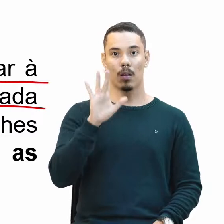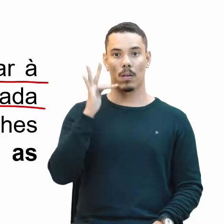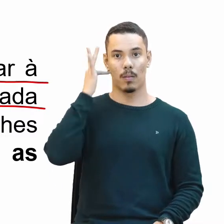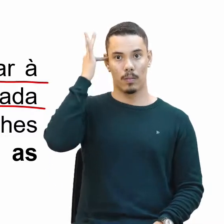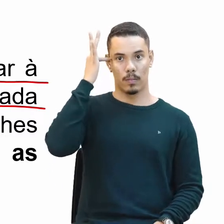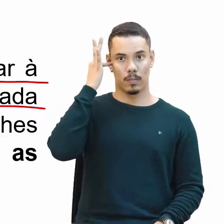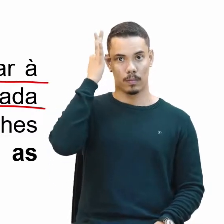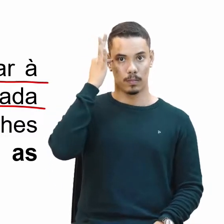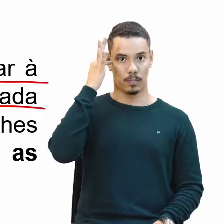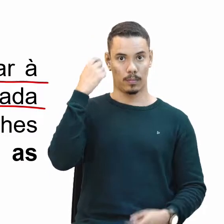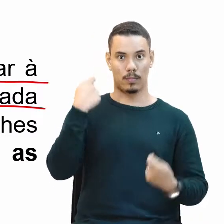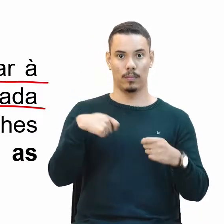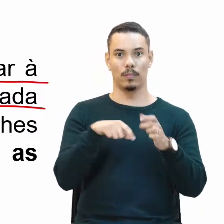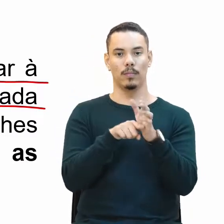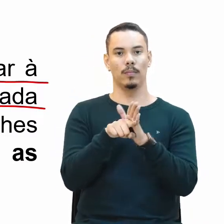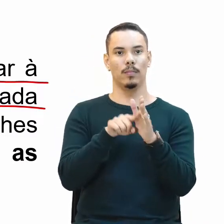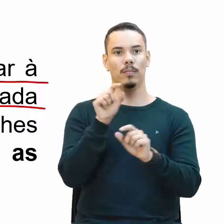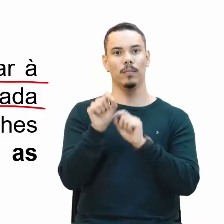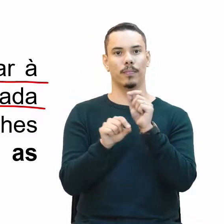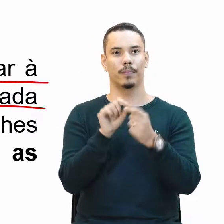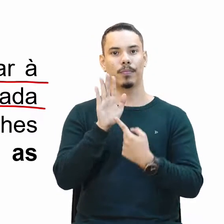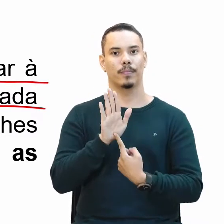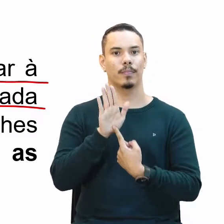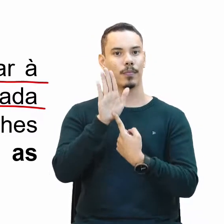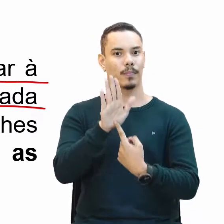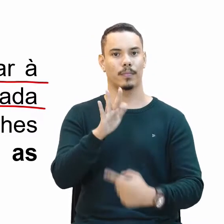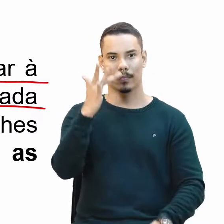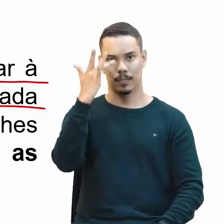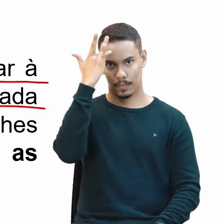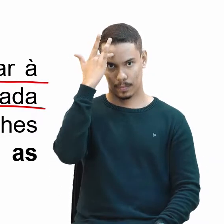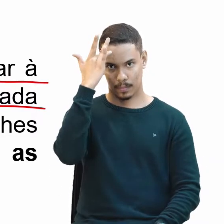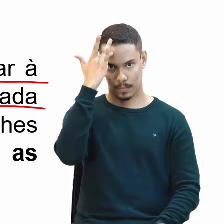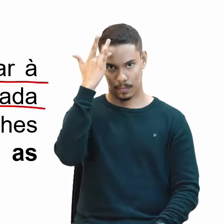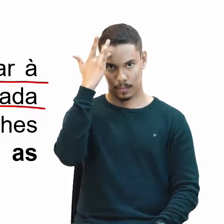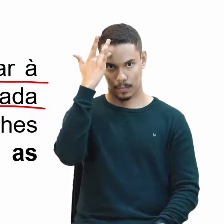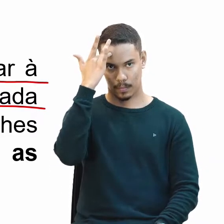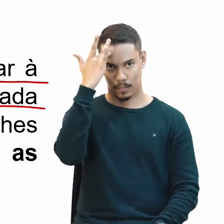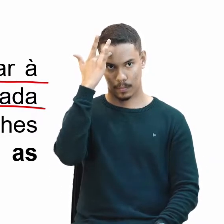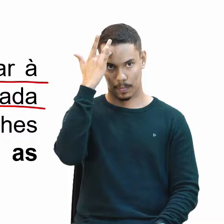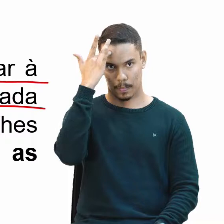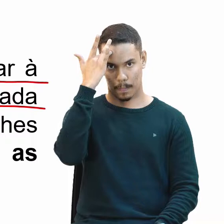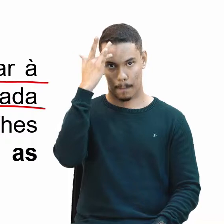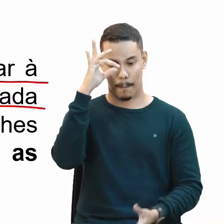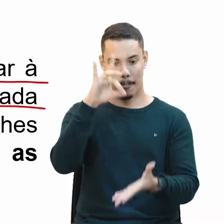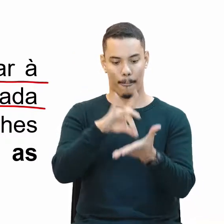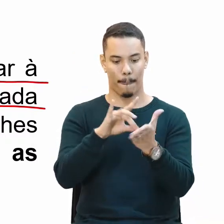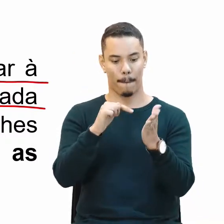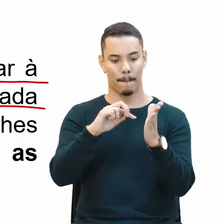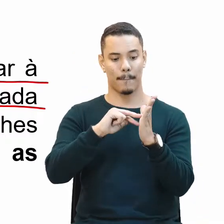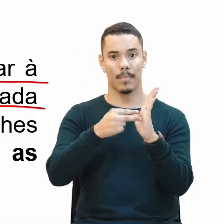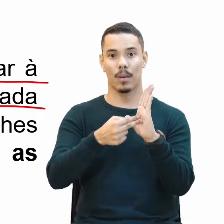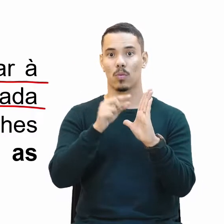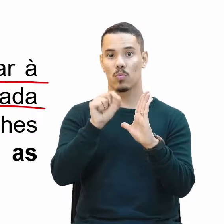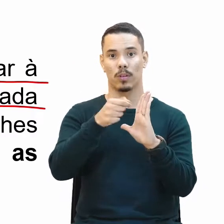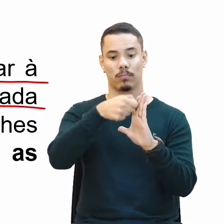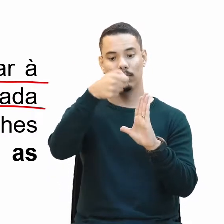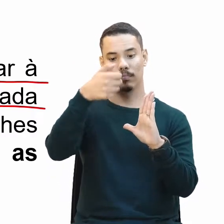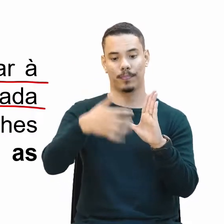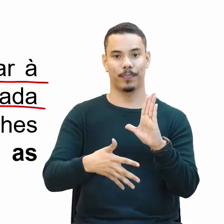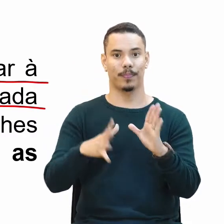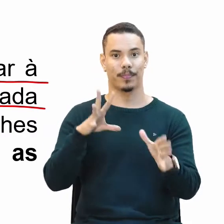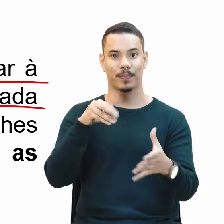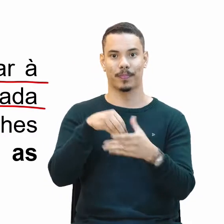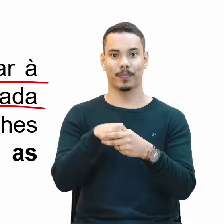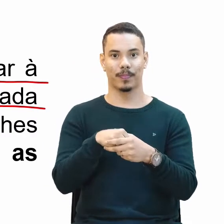apenas a demonstração racional dessas verdades fundamentadas na fé.